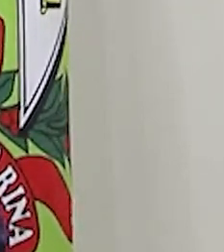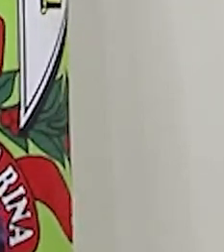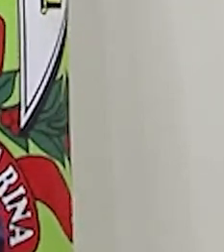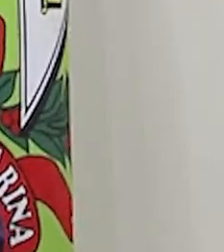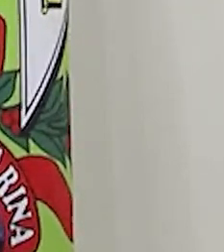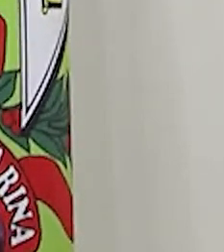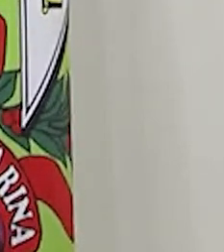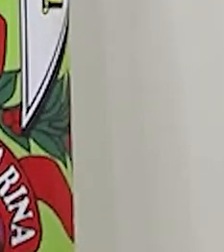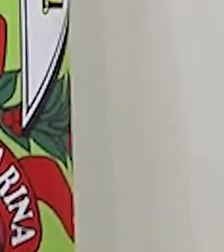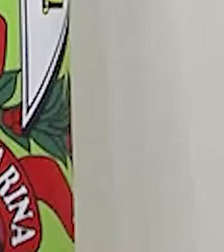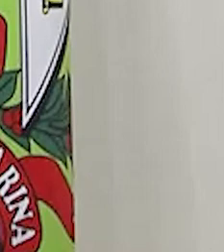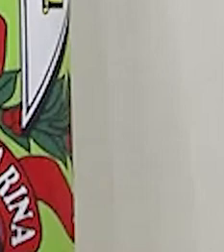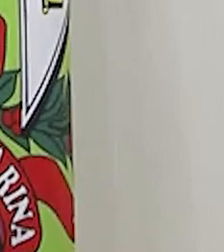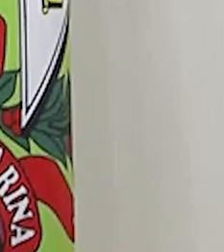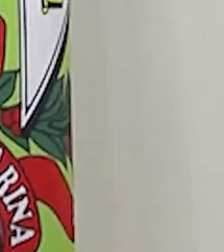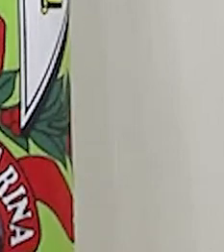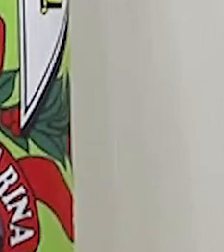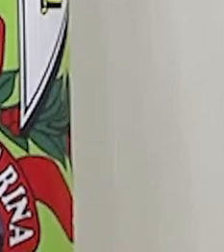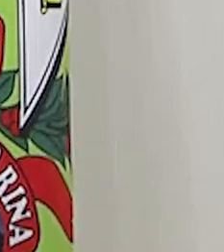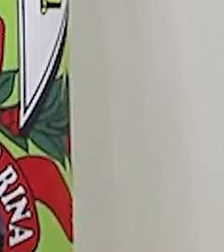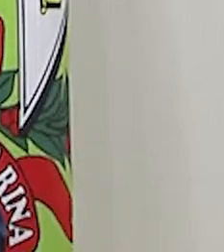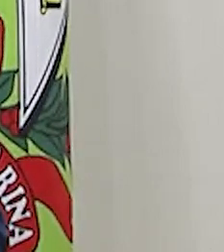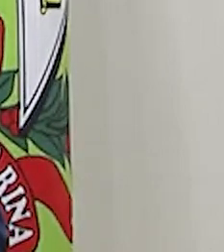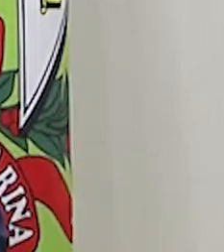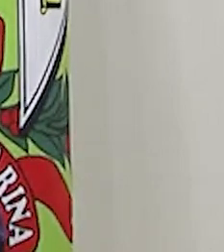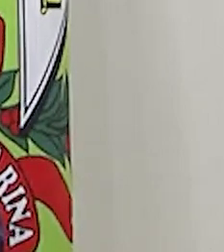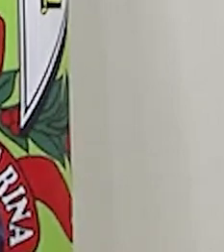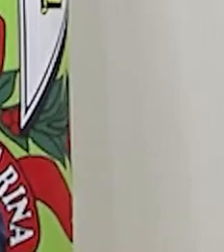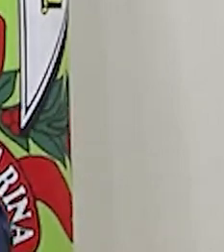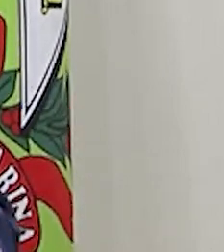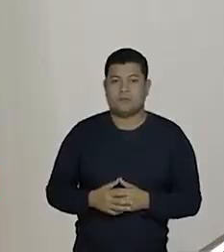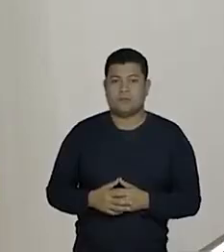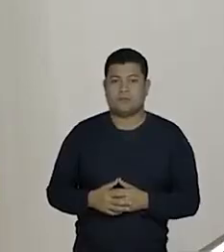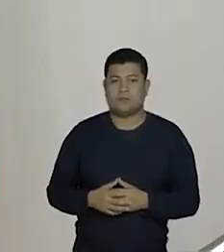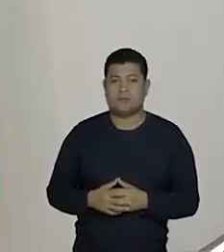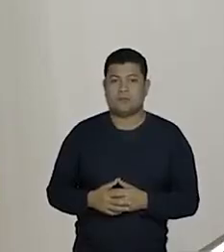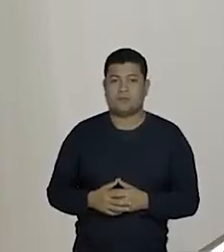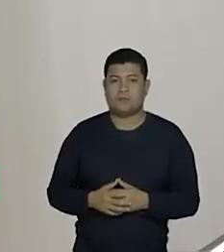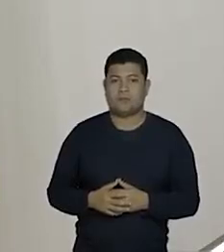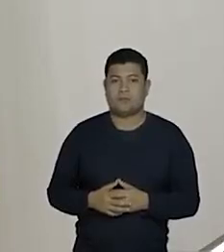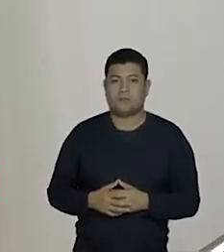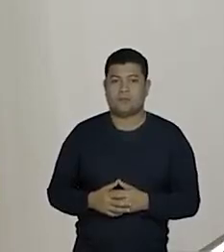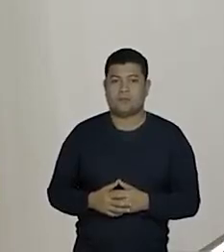que não são retornados em infraestrutura e políticas públicas